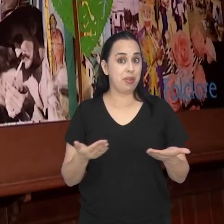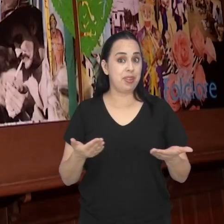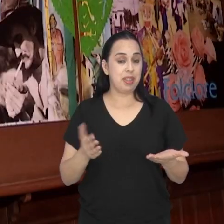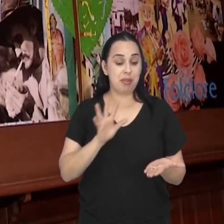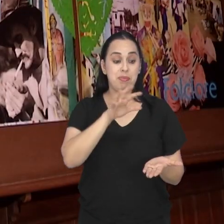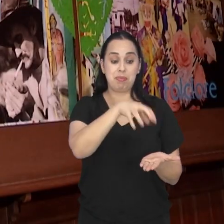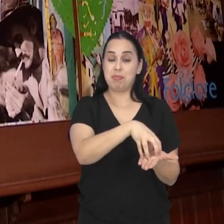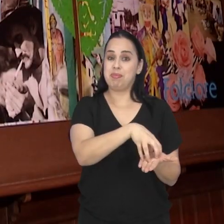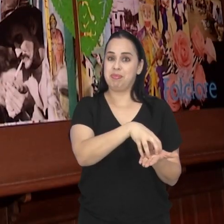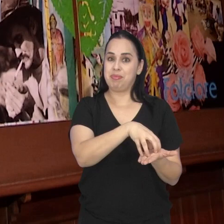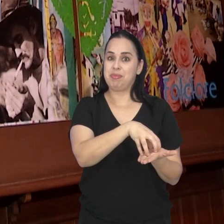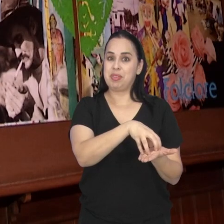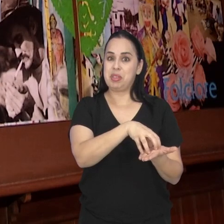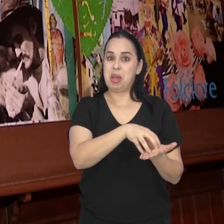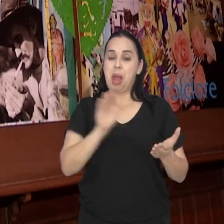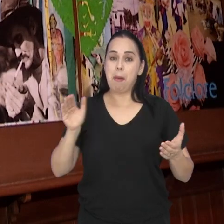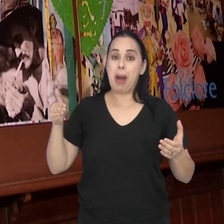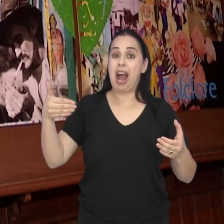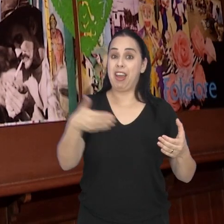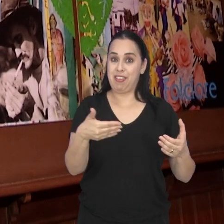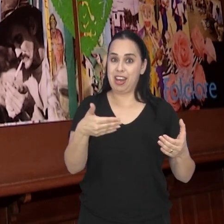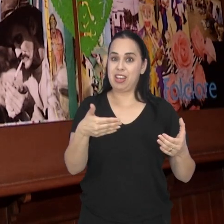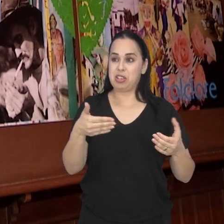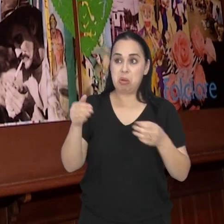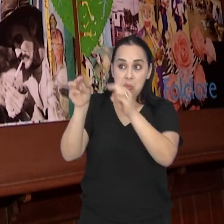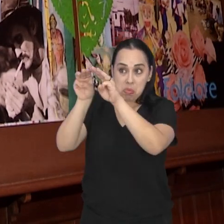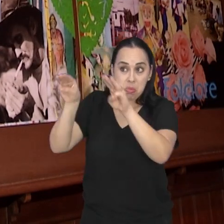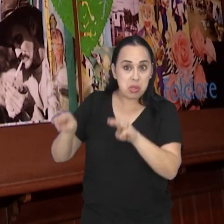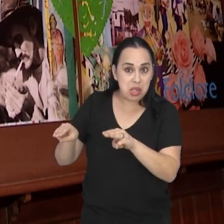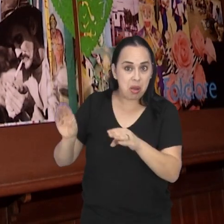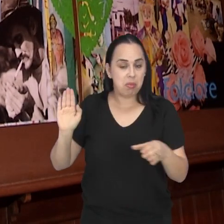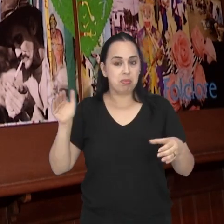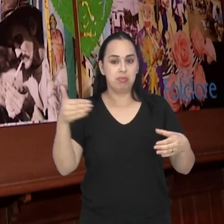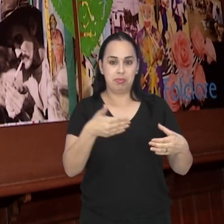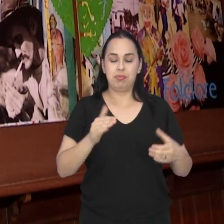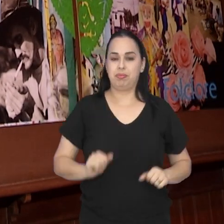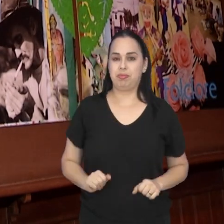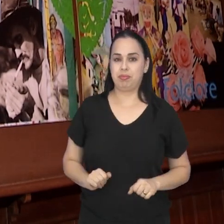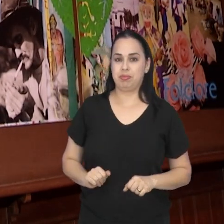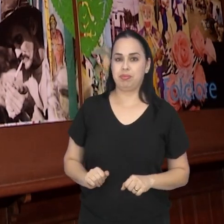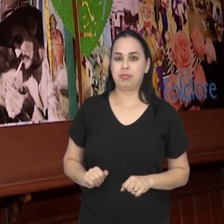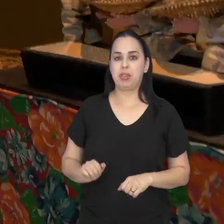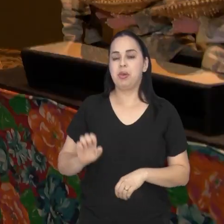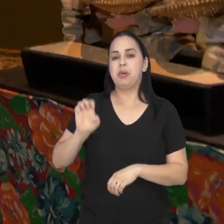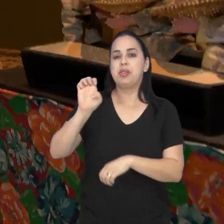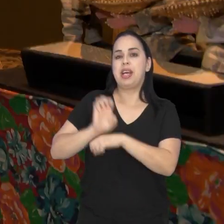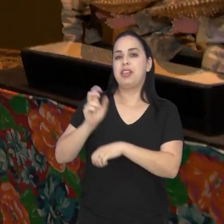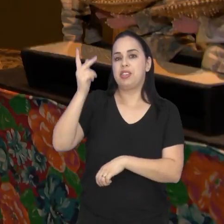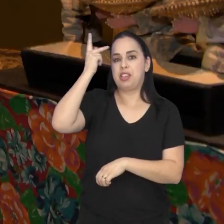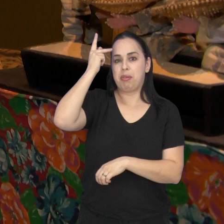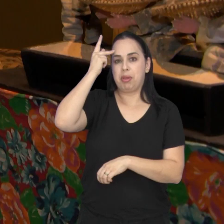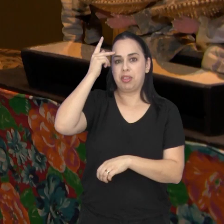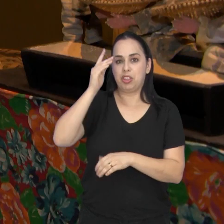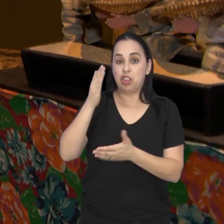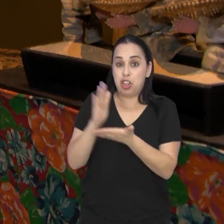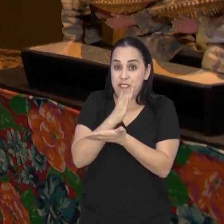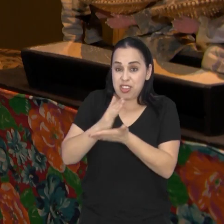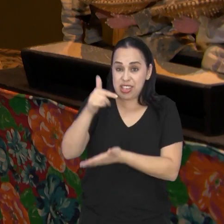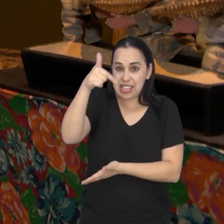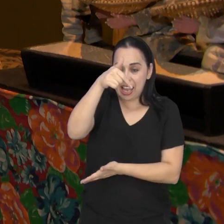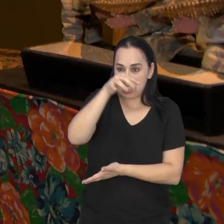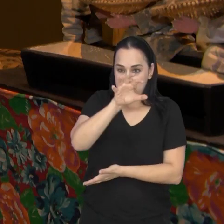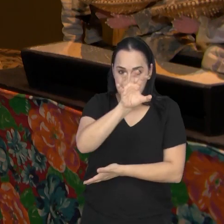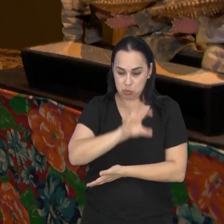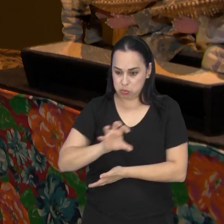Paulo. Agora, a instituição passa a ser referência para todos os museus da região. O estado de São Paulo foi dividido em